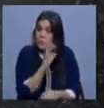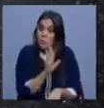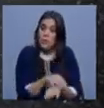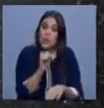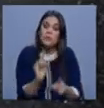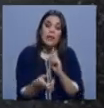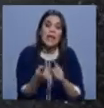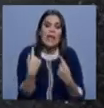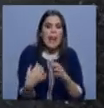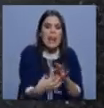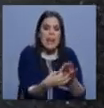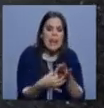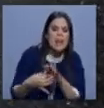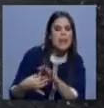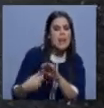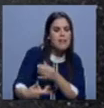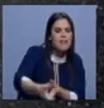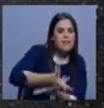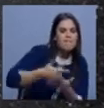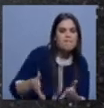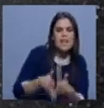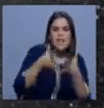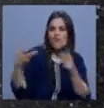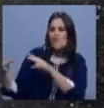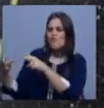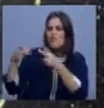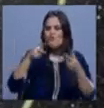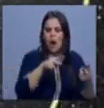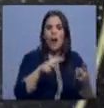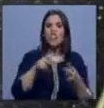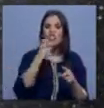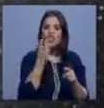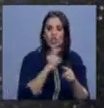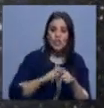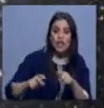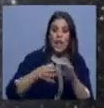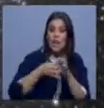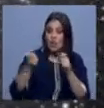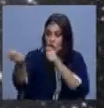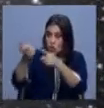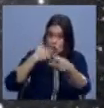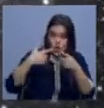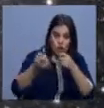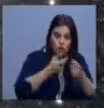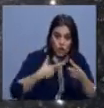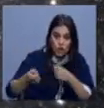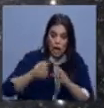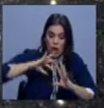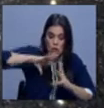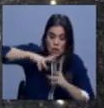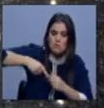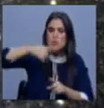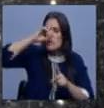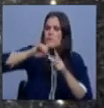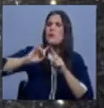relação intrínseca, íntima, muito maior de transferência de massa e de energia entre as suas estrelas e os planetas. Para que é que isto